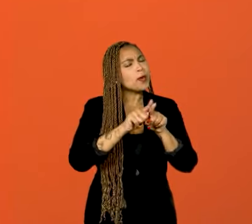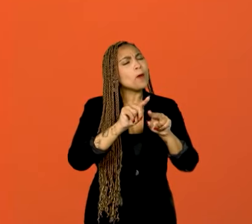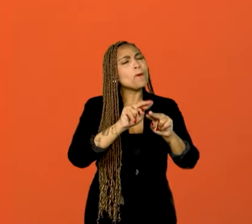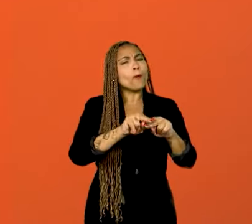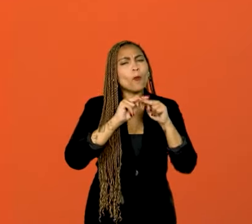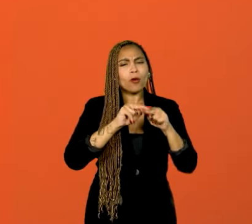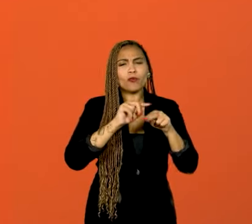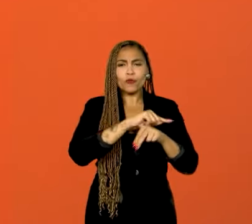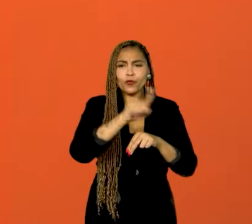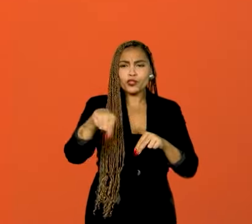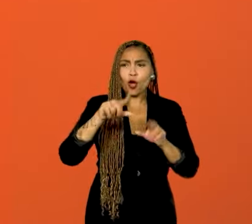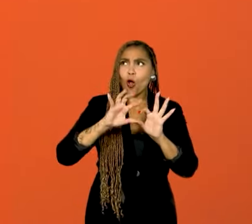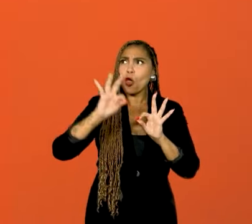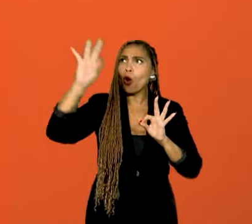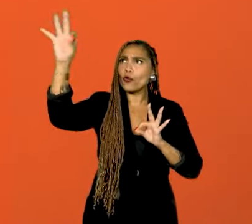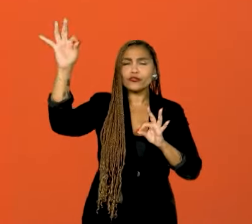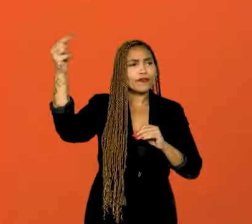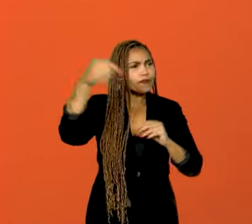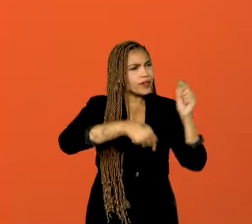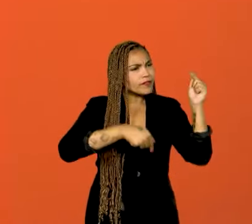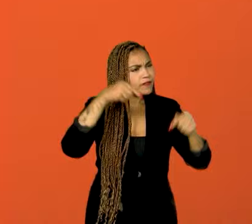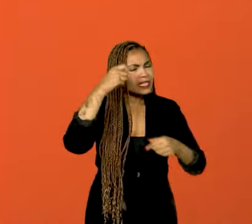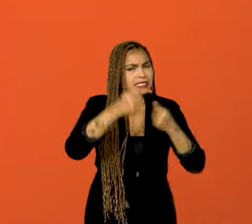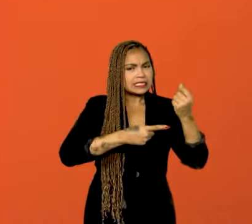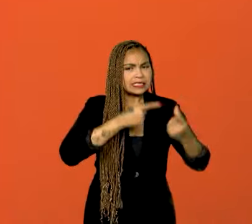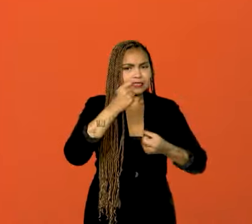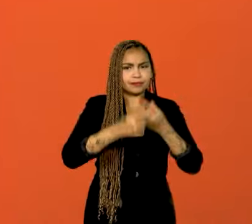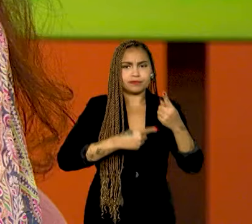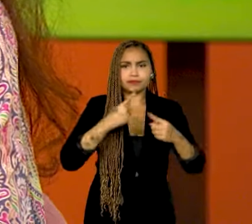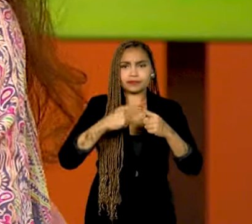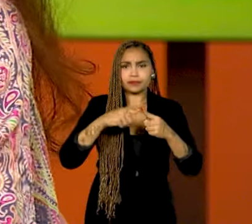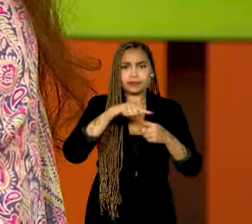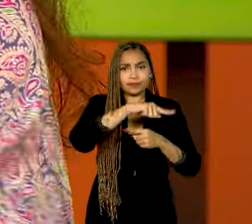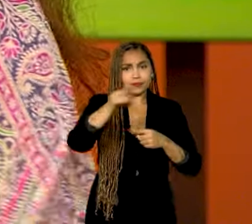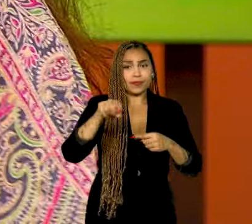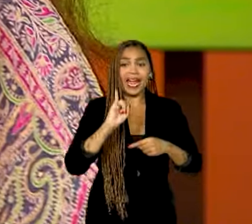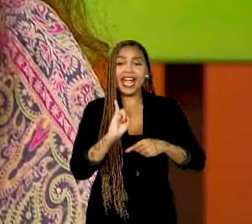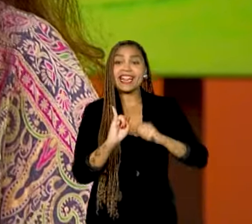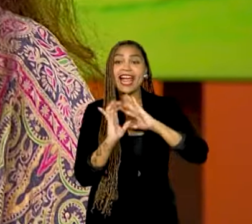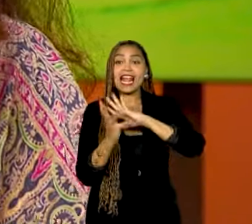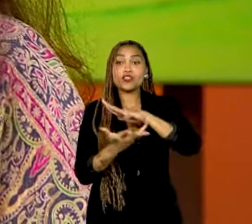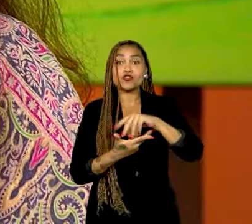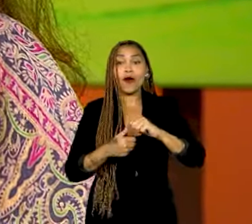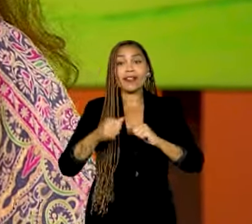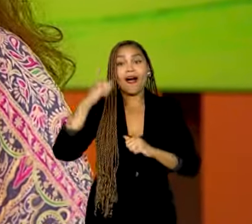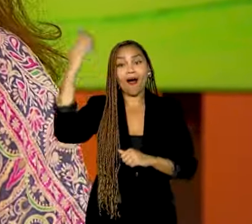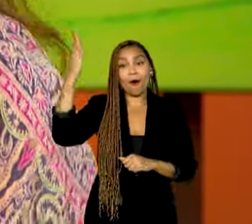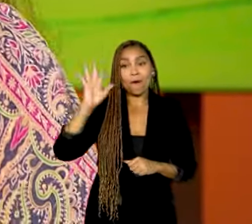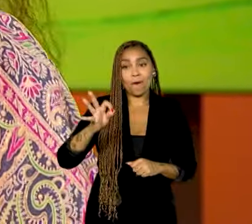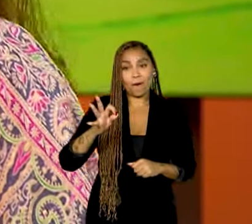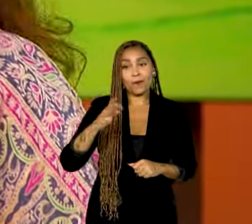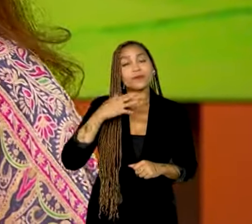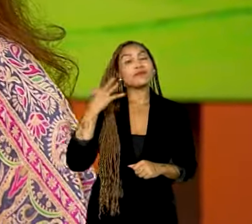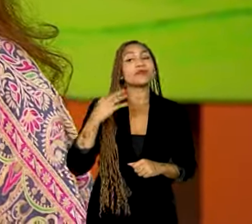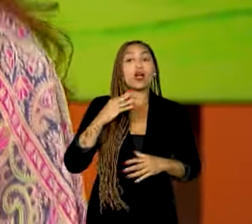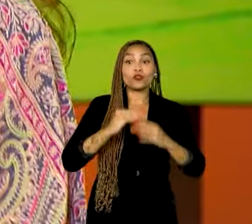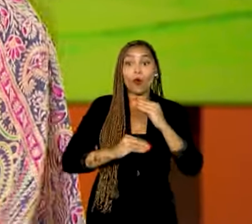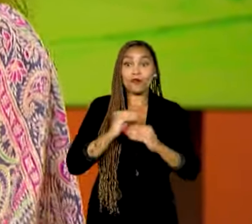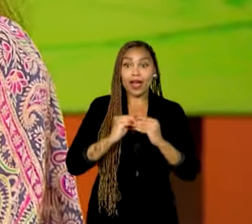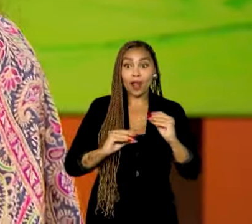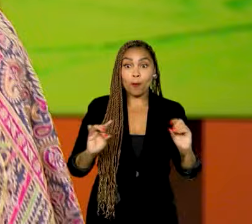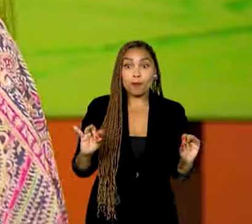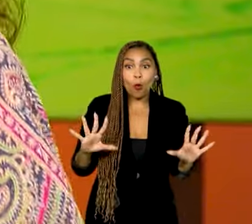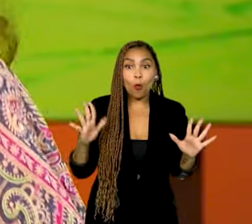vocês estarem longe e virem só para essas participações? Vocês eram, de fato, internacionais, não, com certeza. É porque eu acho que, assim, como foi uma novela que foi um fenômeno,